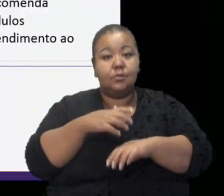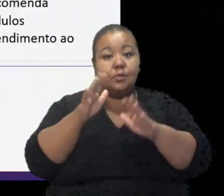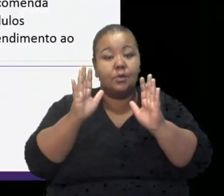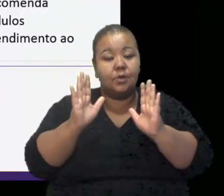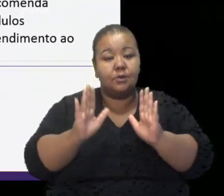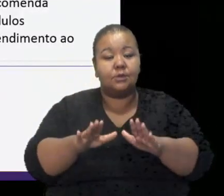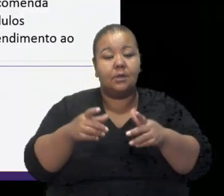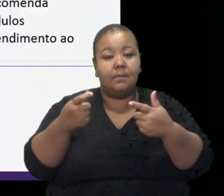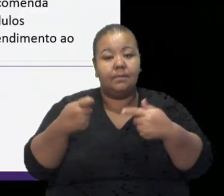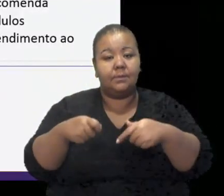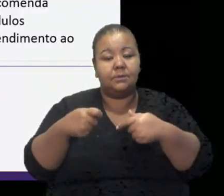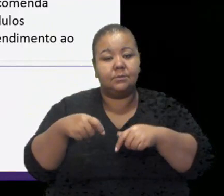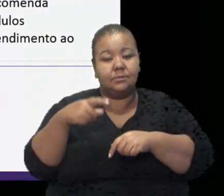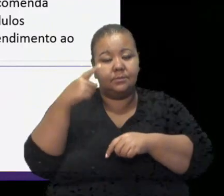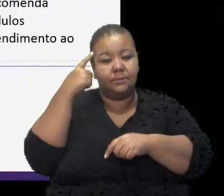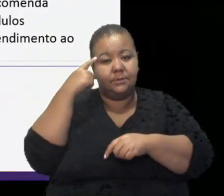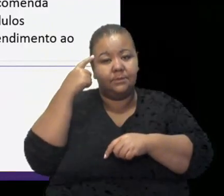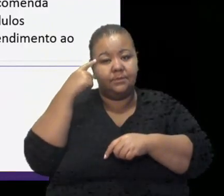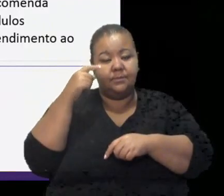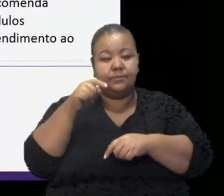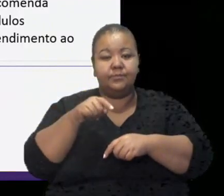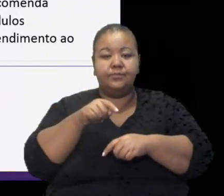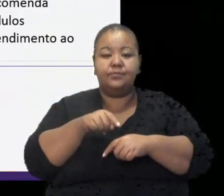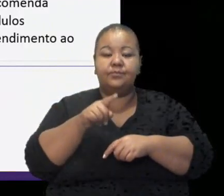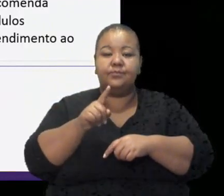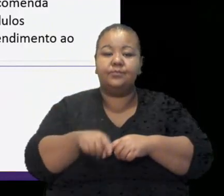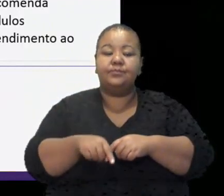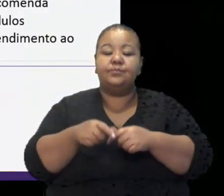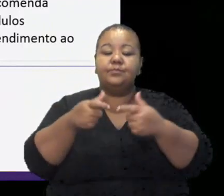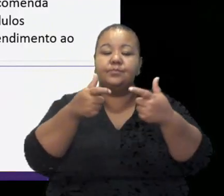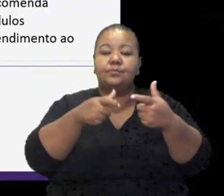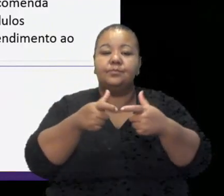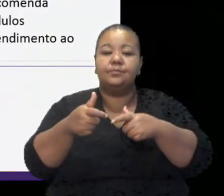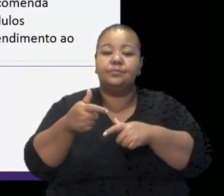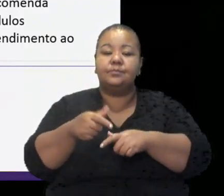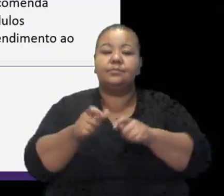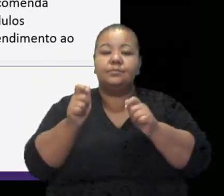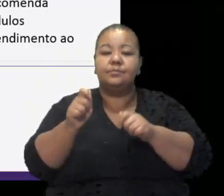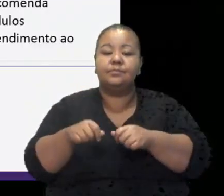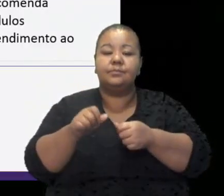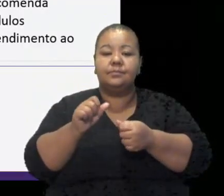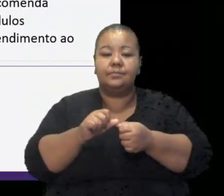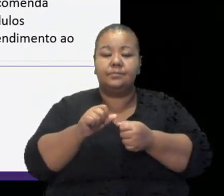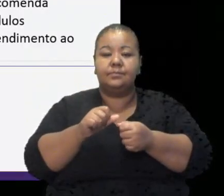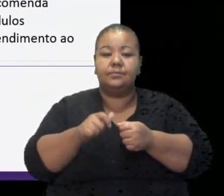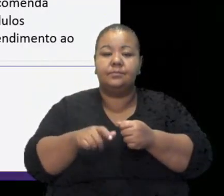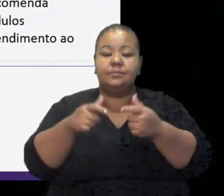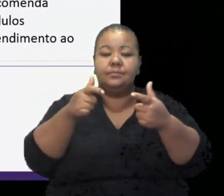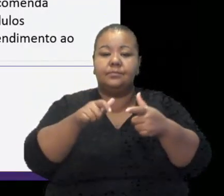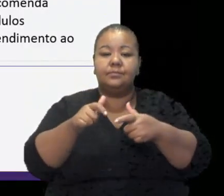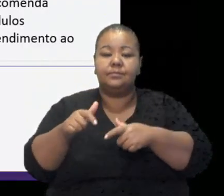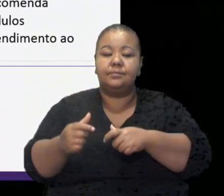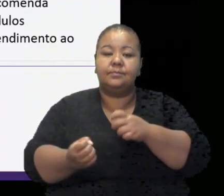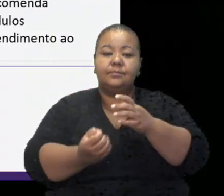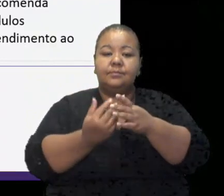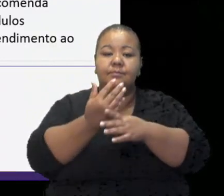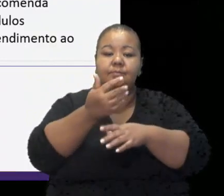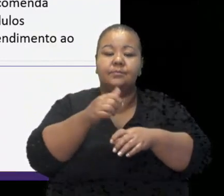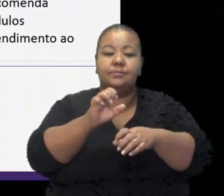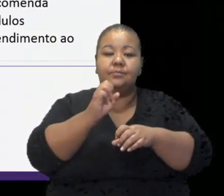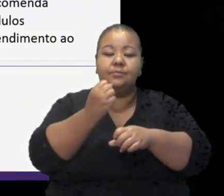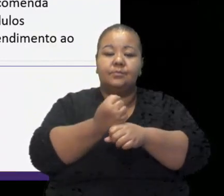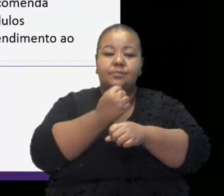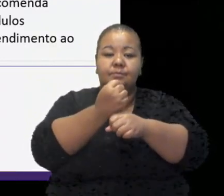pensar necessariamente, né, nos pontos que isso pode fazer. Então, o ambiente de fabricação por estoque